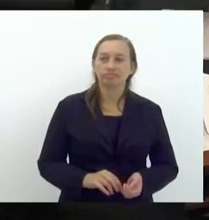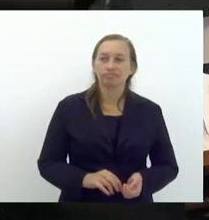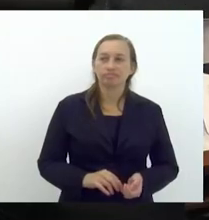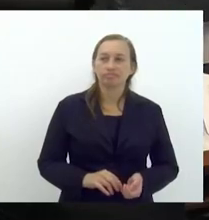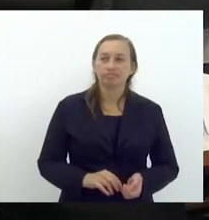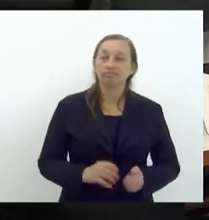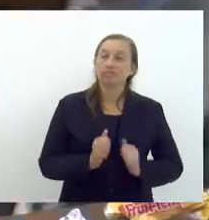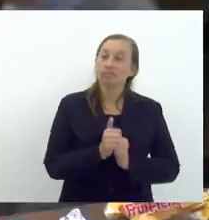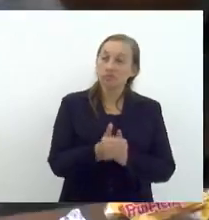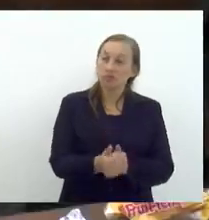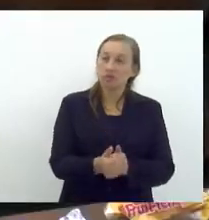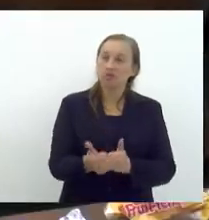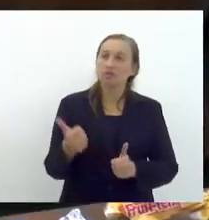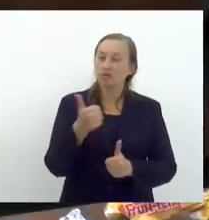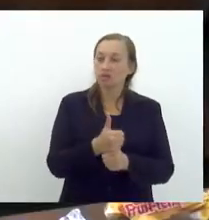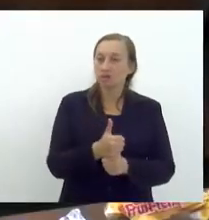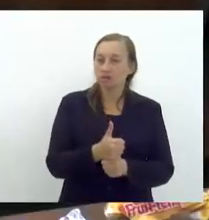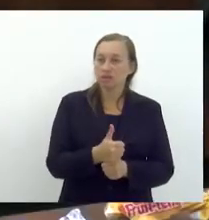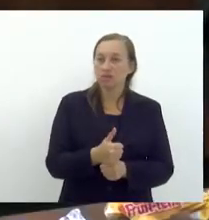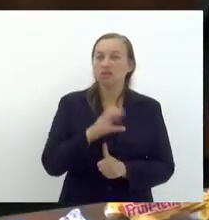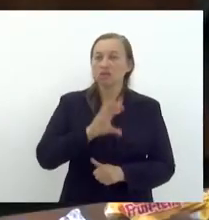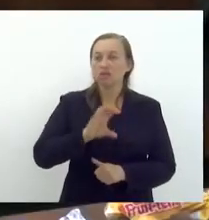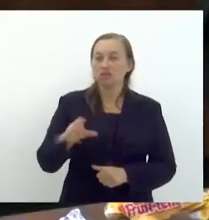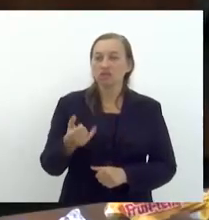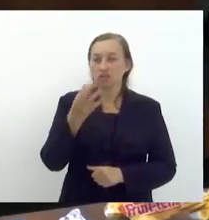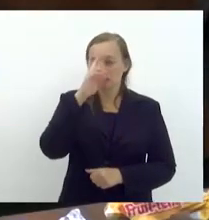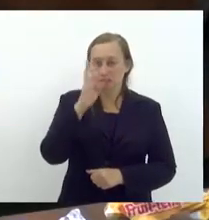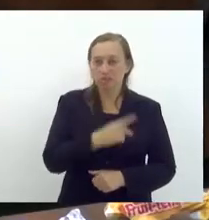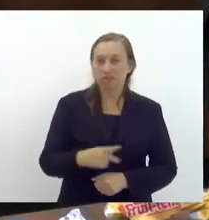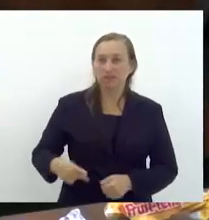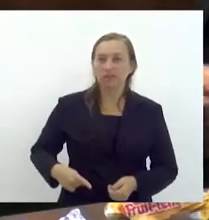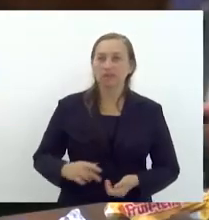acompanha um substitutivo da ccj